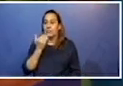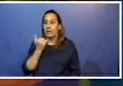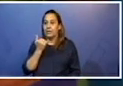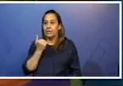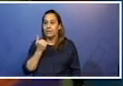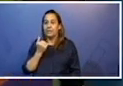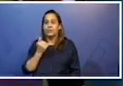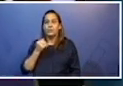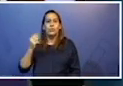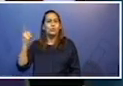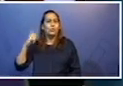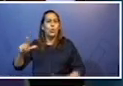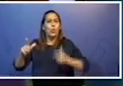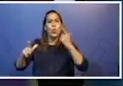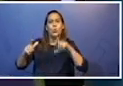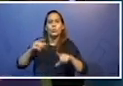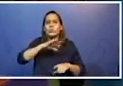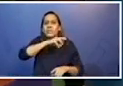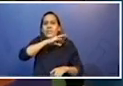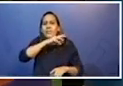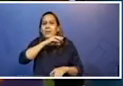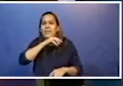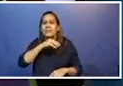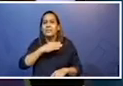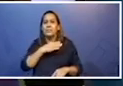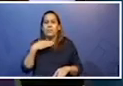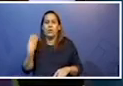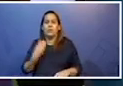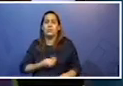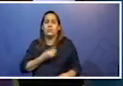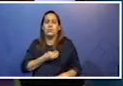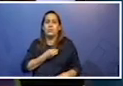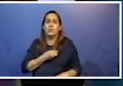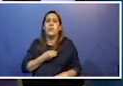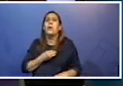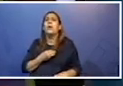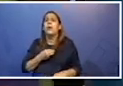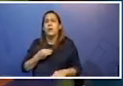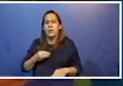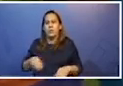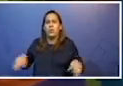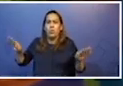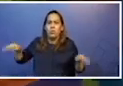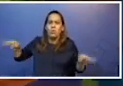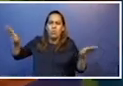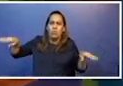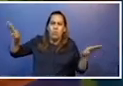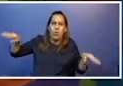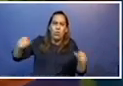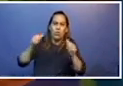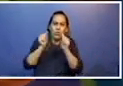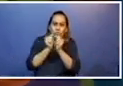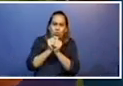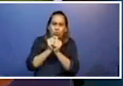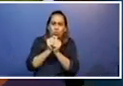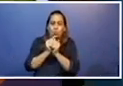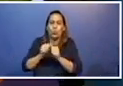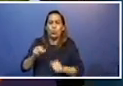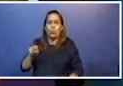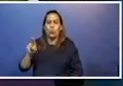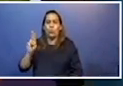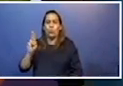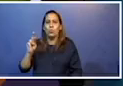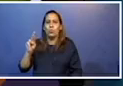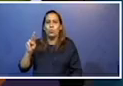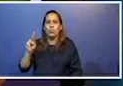animais vivos ou mortos. Pode ser visto voando com urubus. Sobrou 2. Quem que vai voar? Vocês